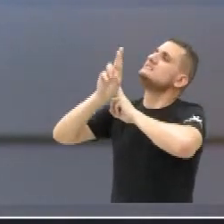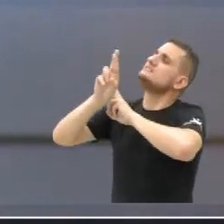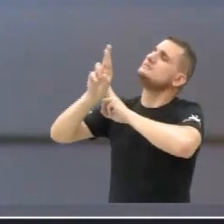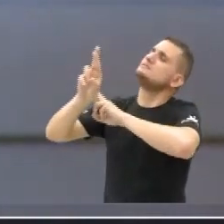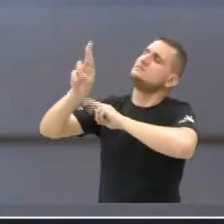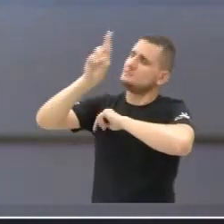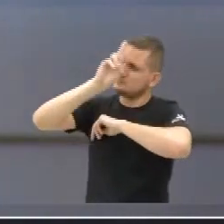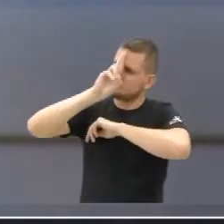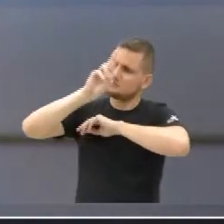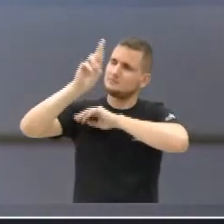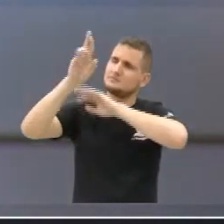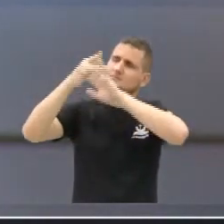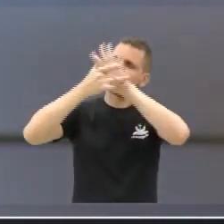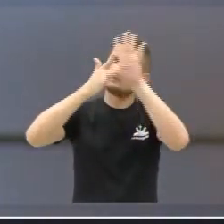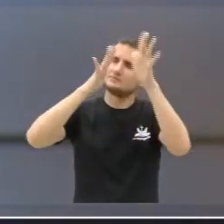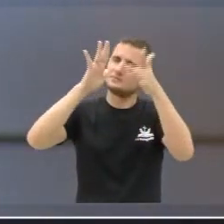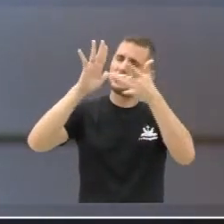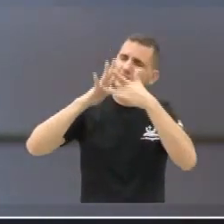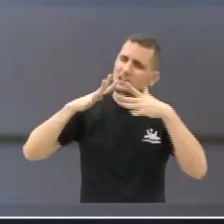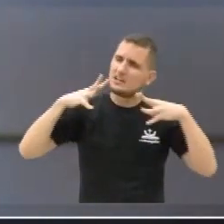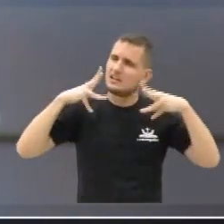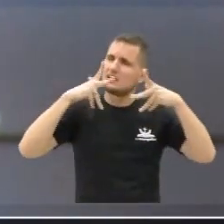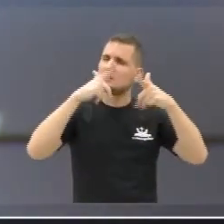E a tempestade vai